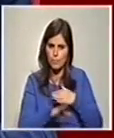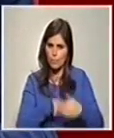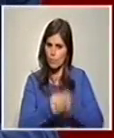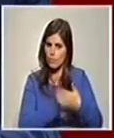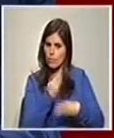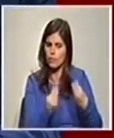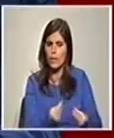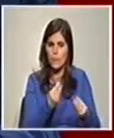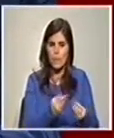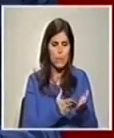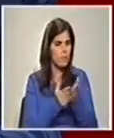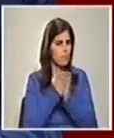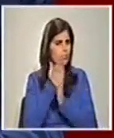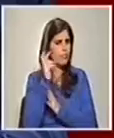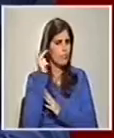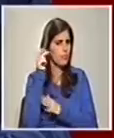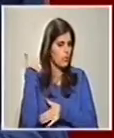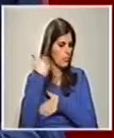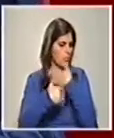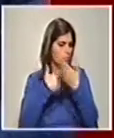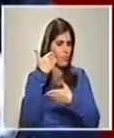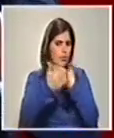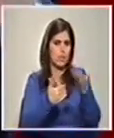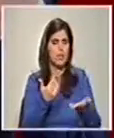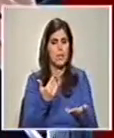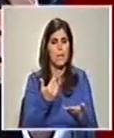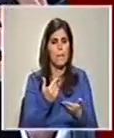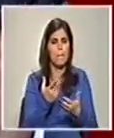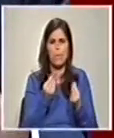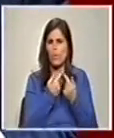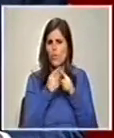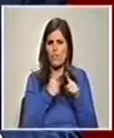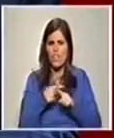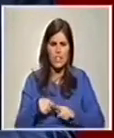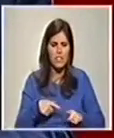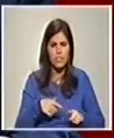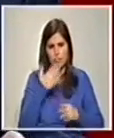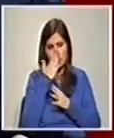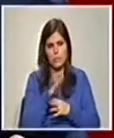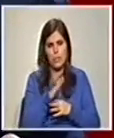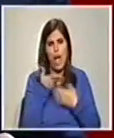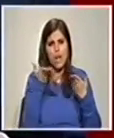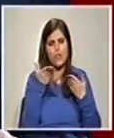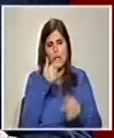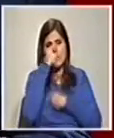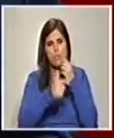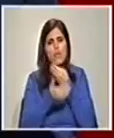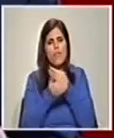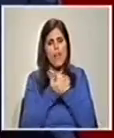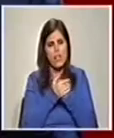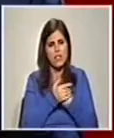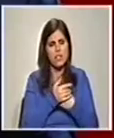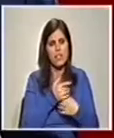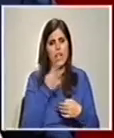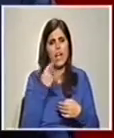funcionam, que se mantêm nos anos seguintes, e que são muito diversas, desde ajudar as pessoas mais velhas não apenas a terem